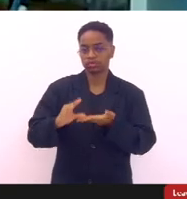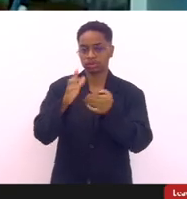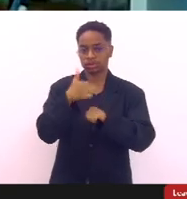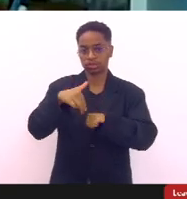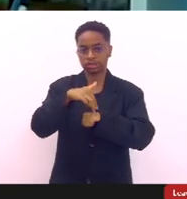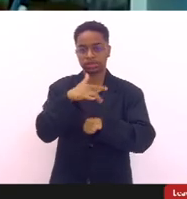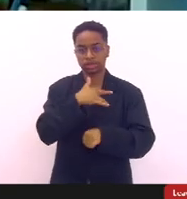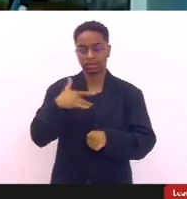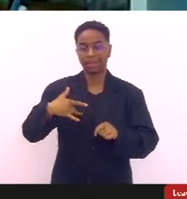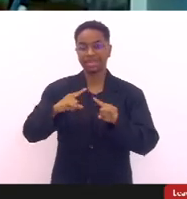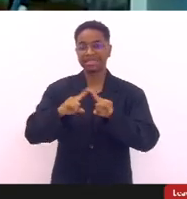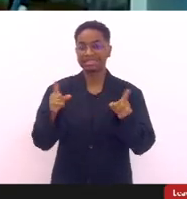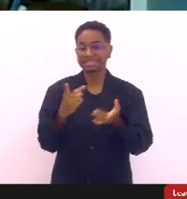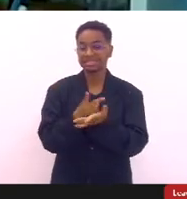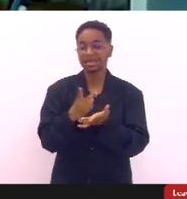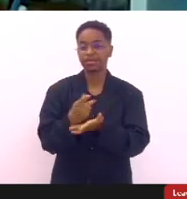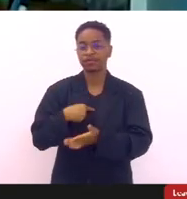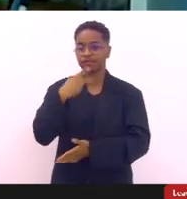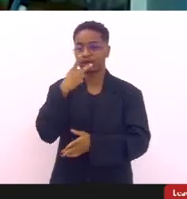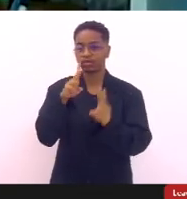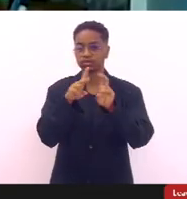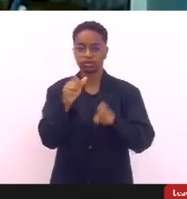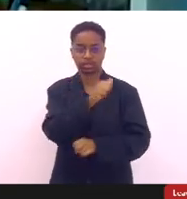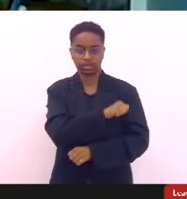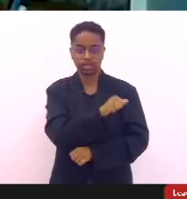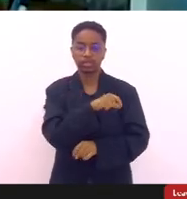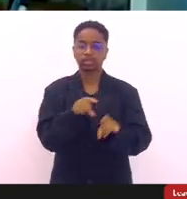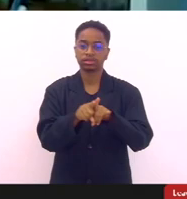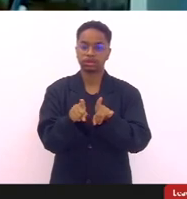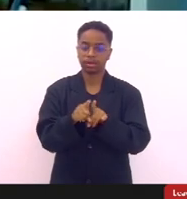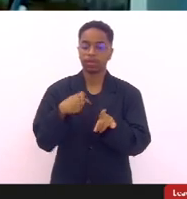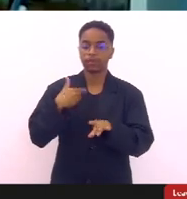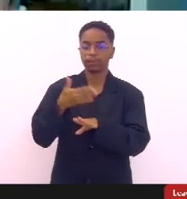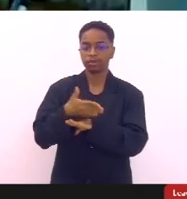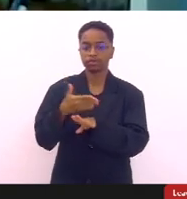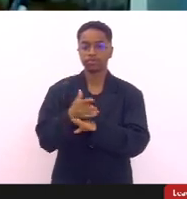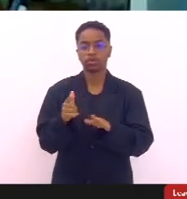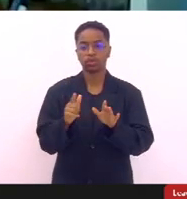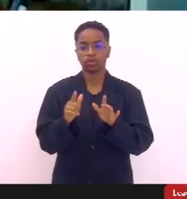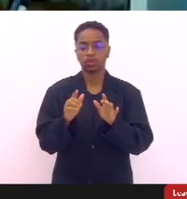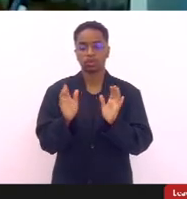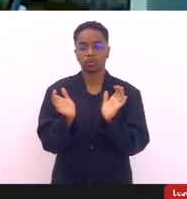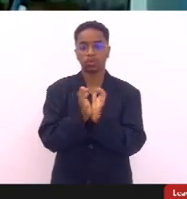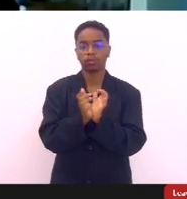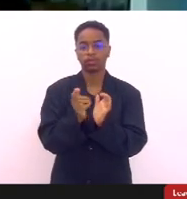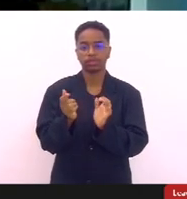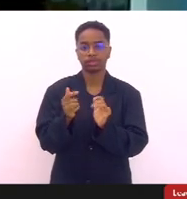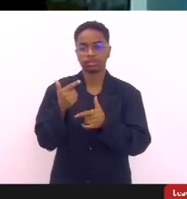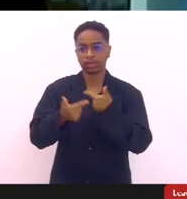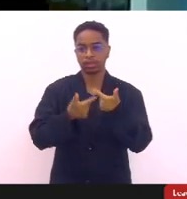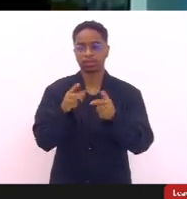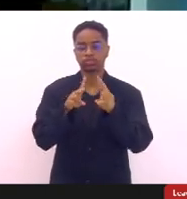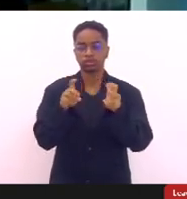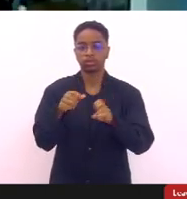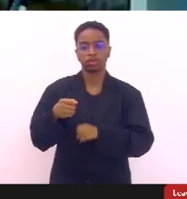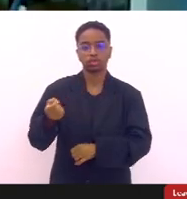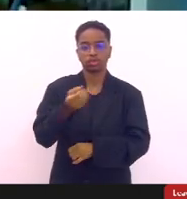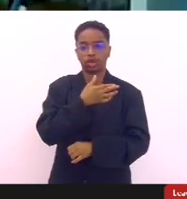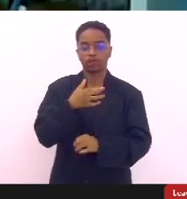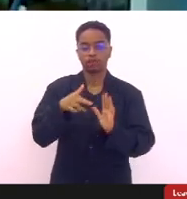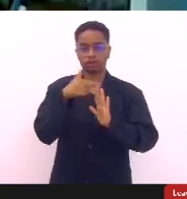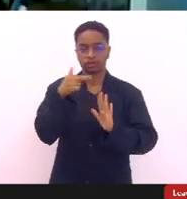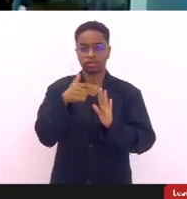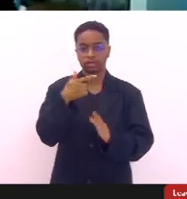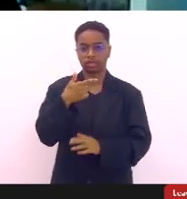do Rio de Janeiro, inclusive participei do GT de trabalho, da resolução, da nova resolução 709, de